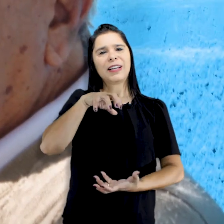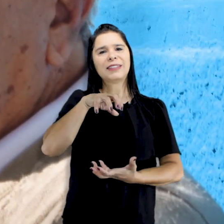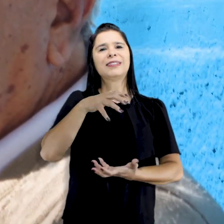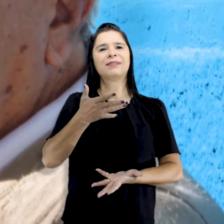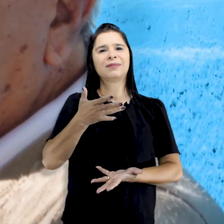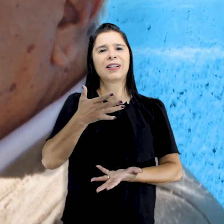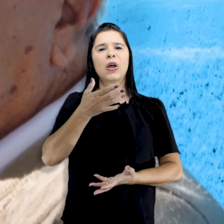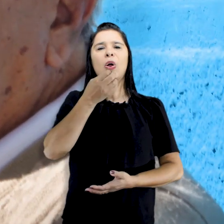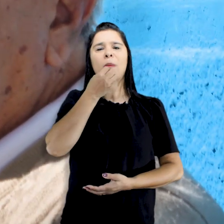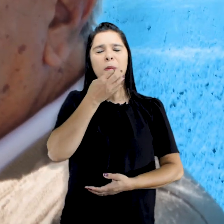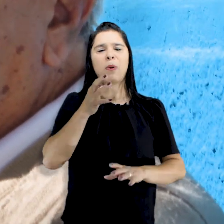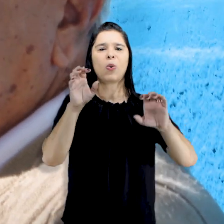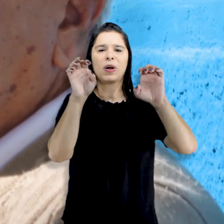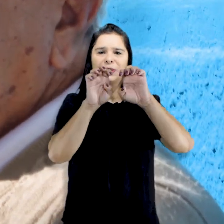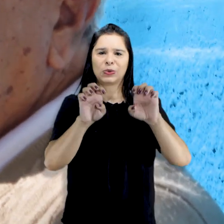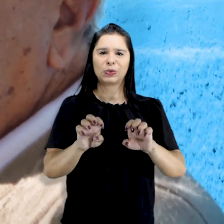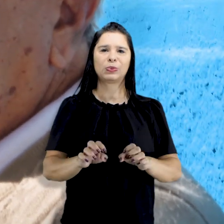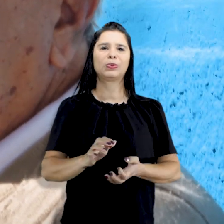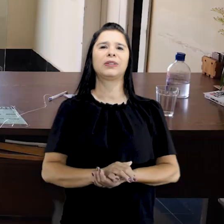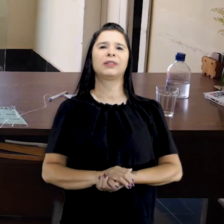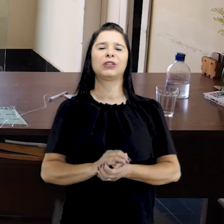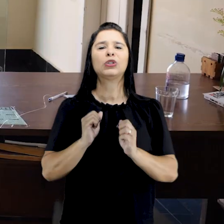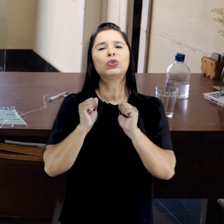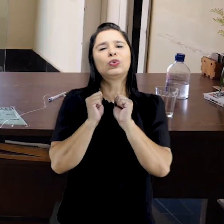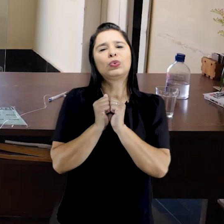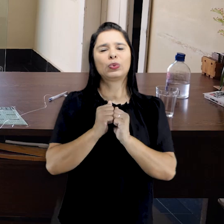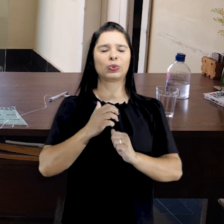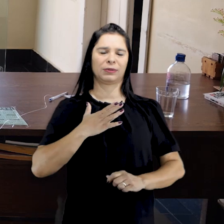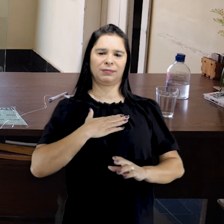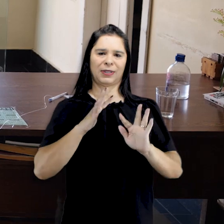estrutura, né, juntamente da minha família hoje.